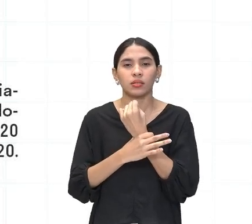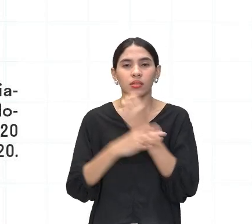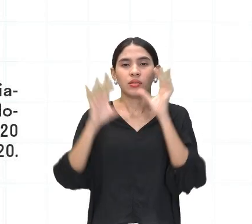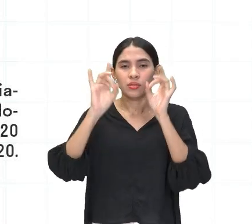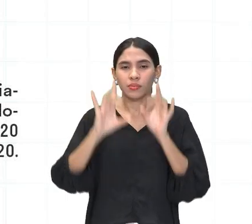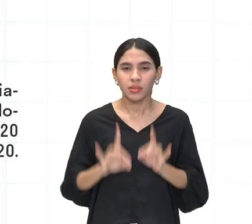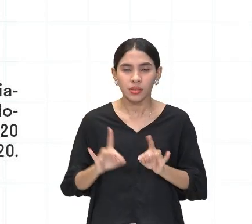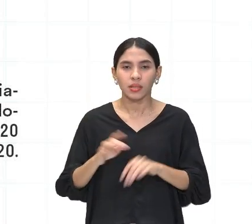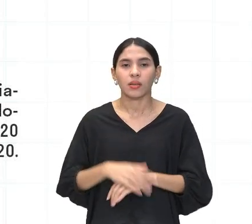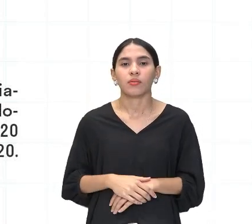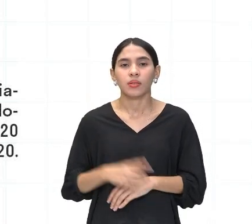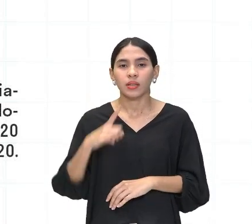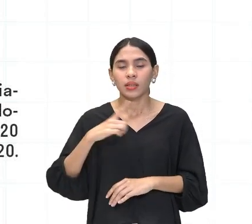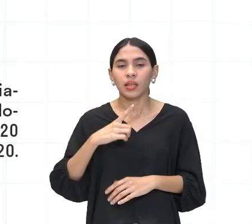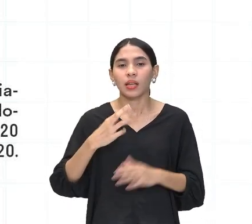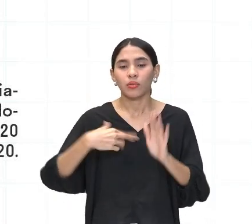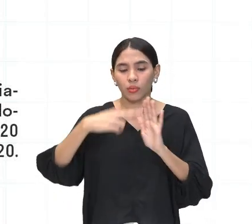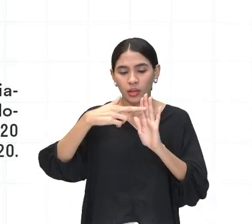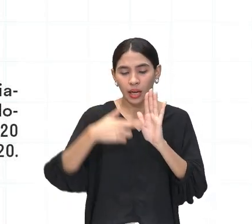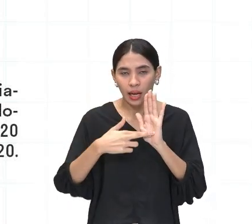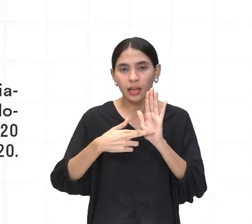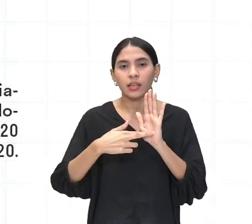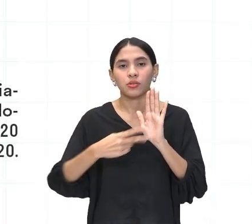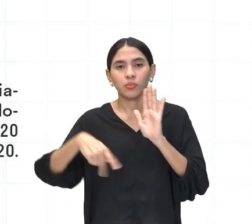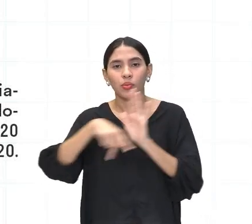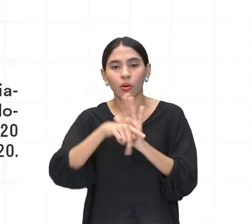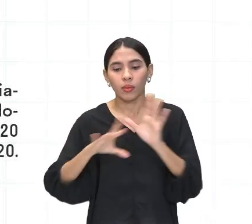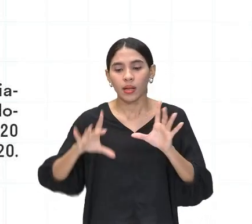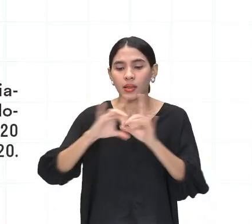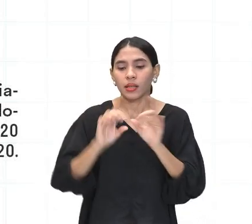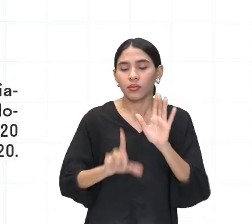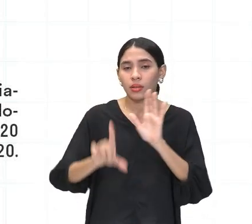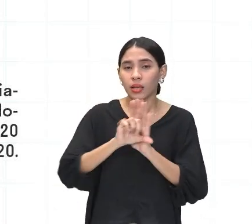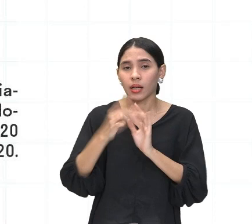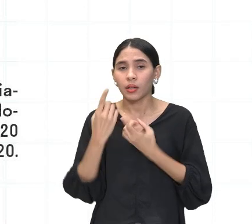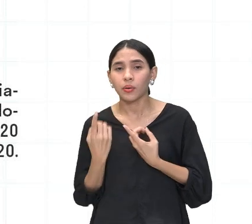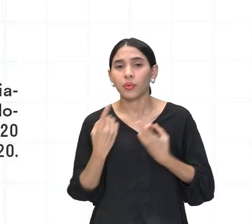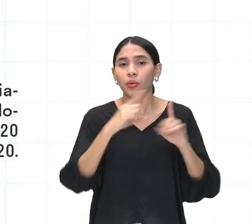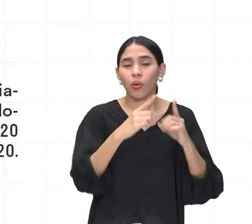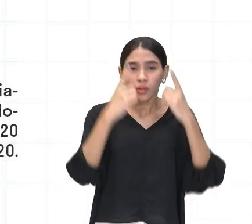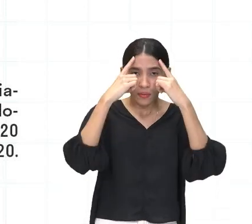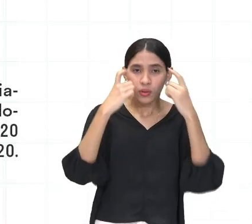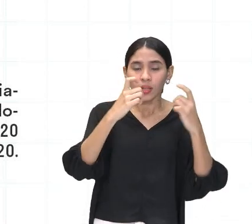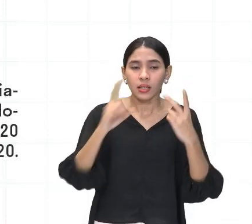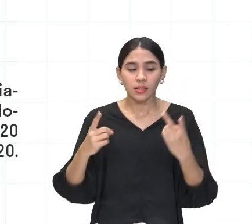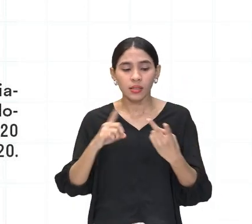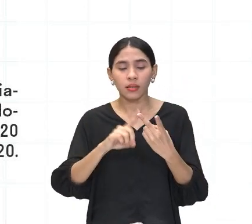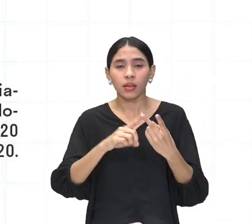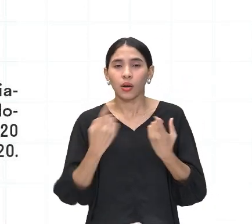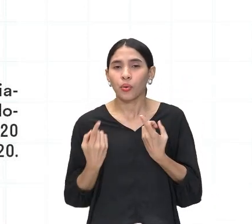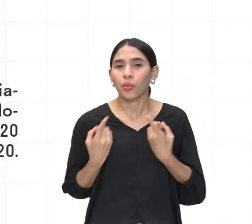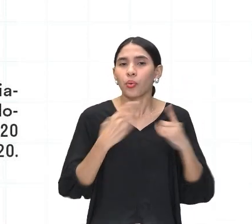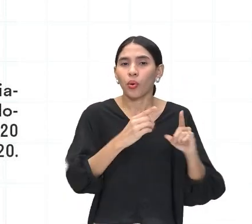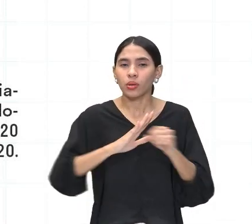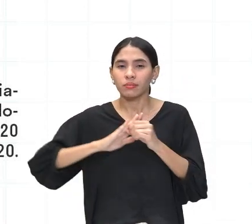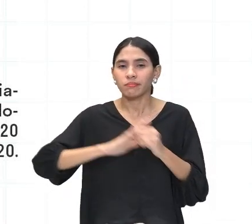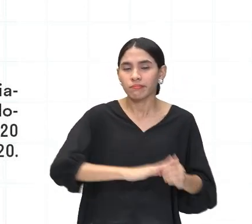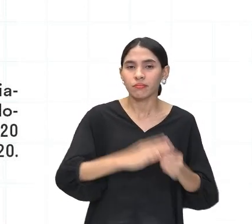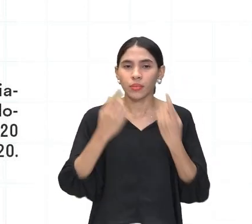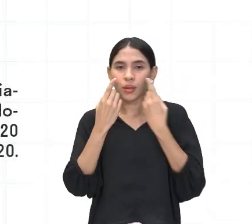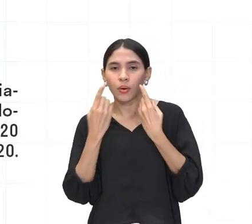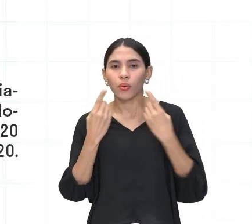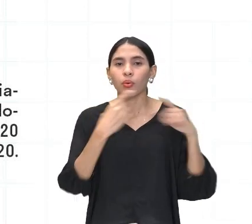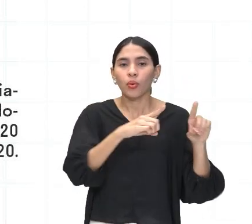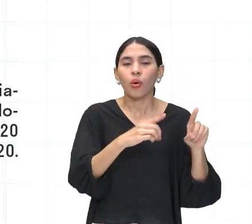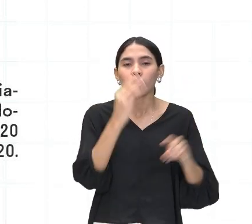de dispositivos legais diferenciados contra a negligência, maus tratos, violência, exploração, crueldade e